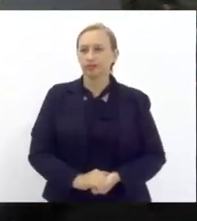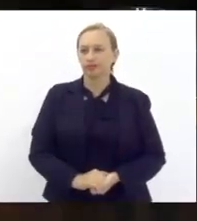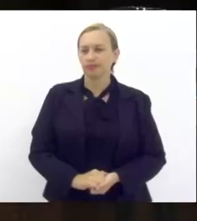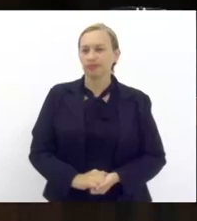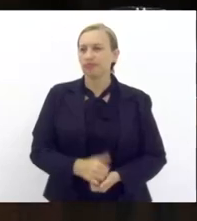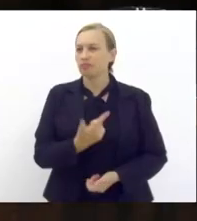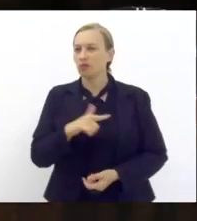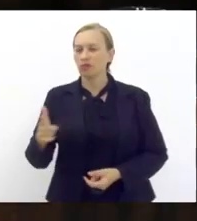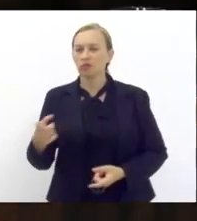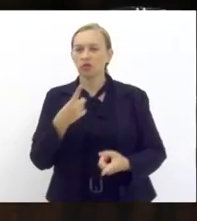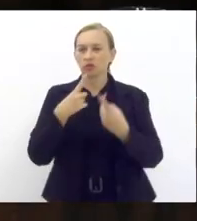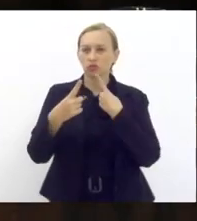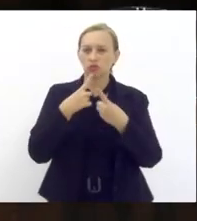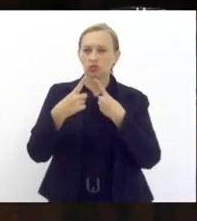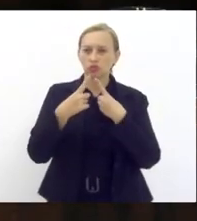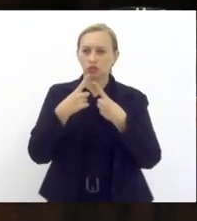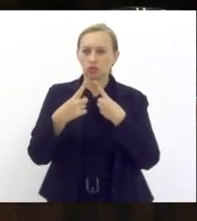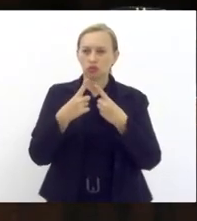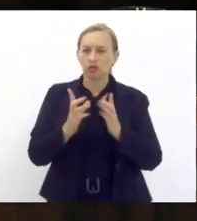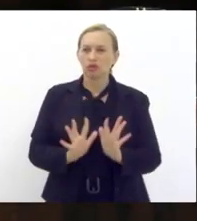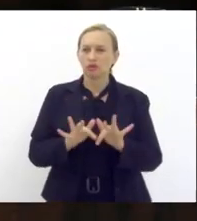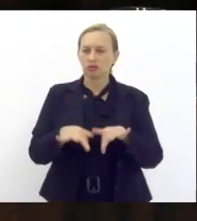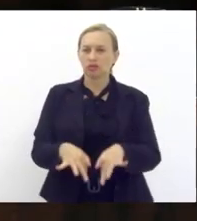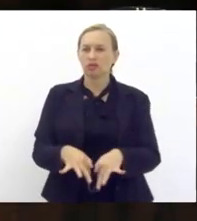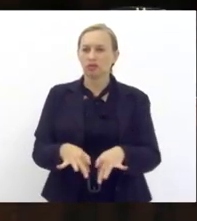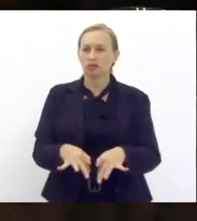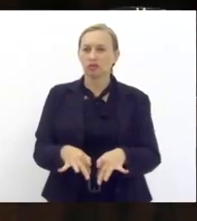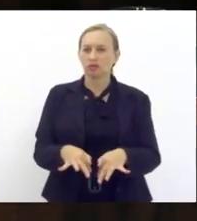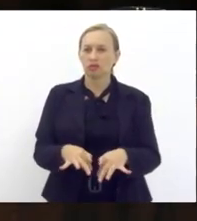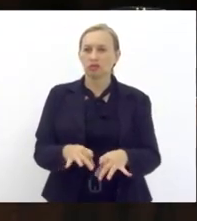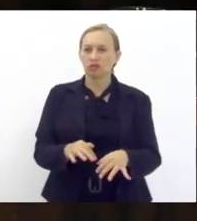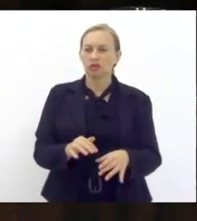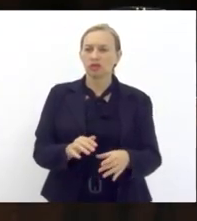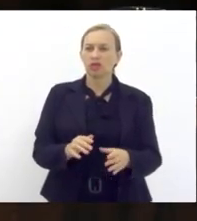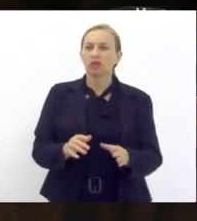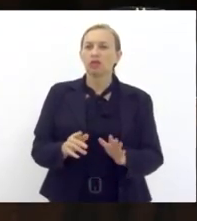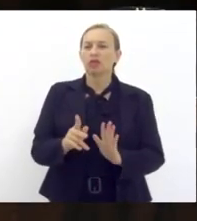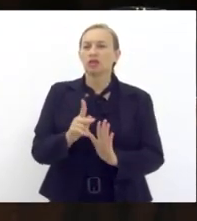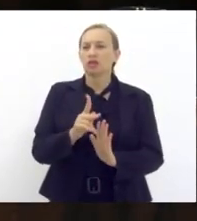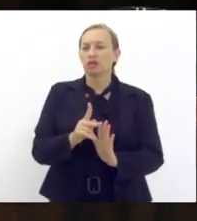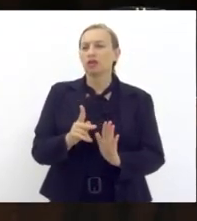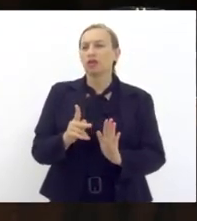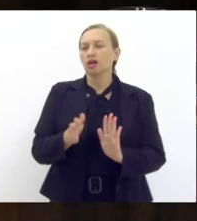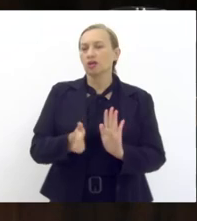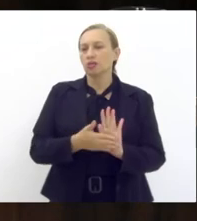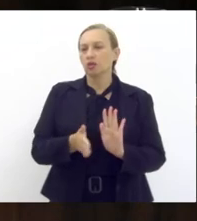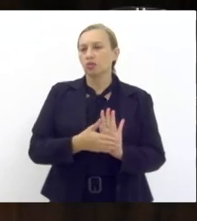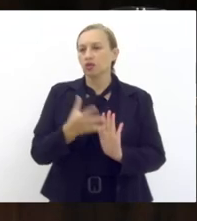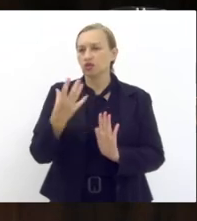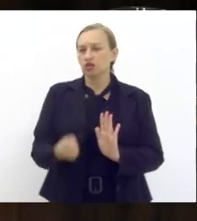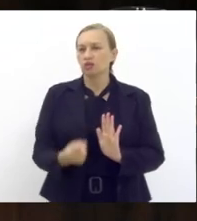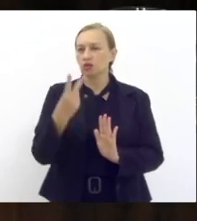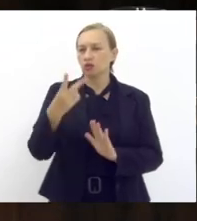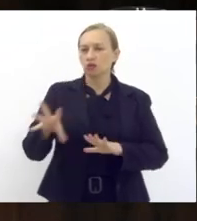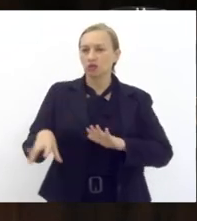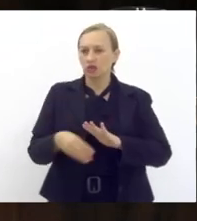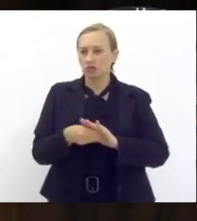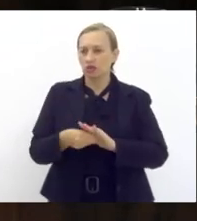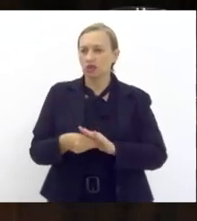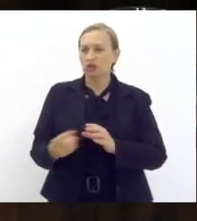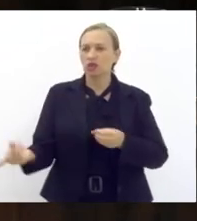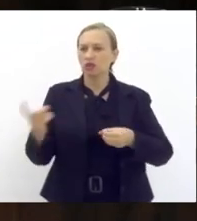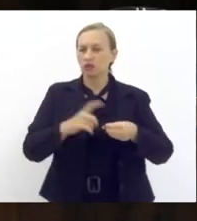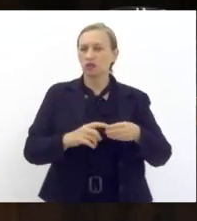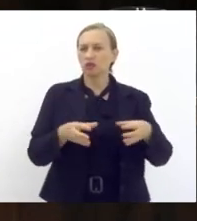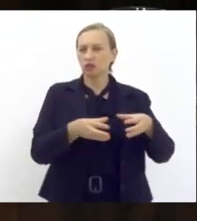Não havendo mais quem queira discutir, encerrada a discussão. A presente proposta recebeu duas emendas e